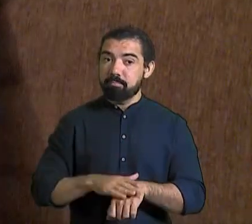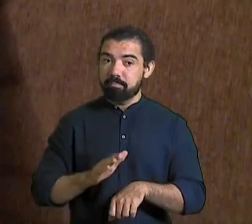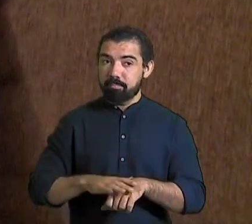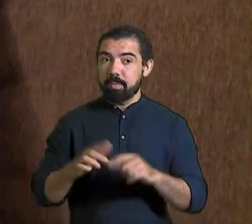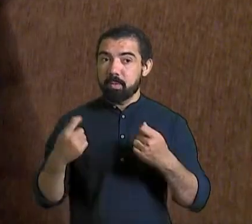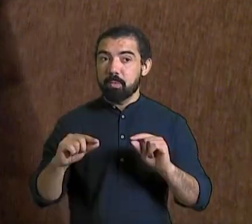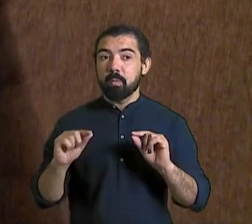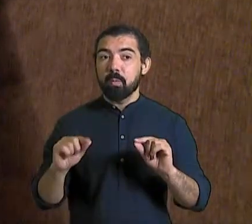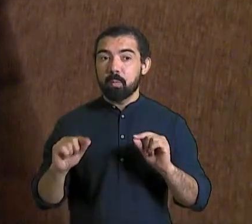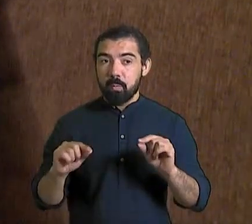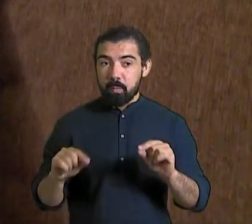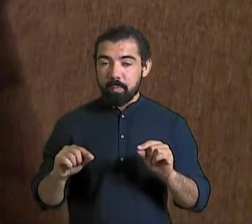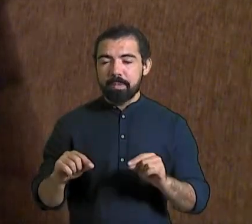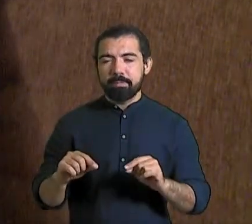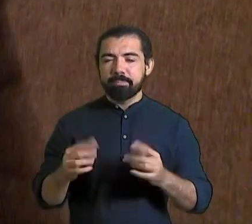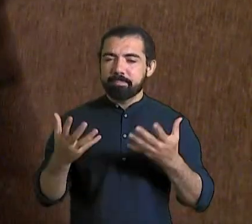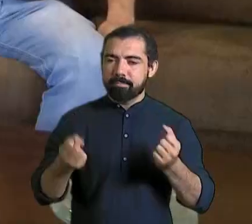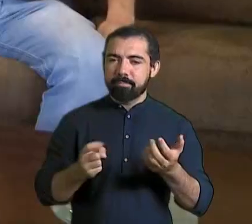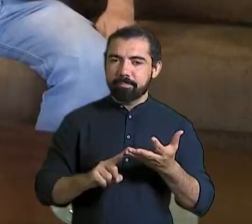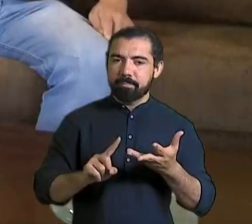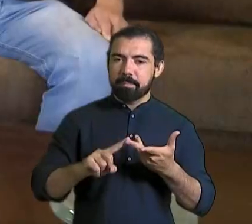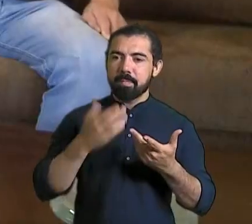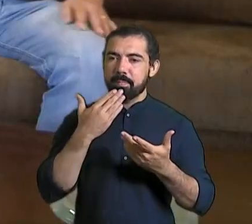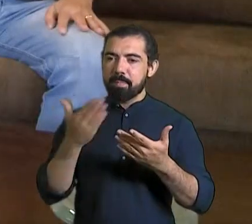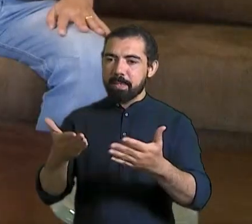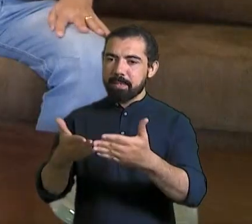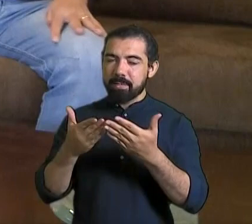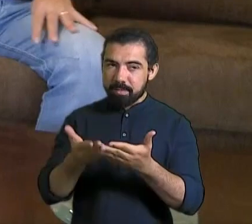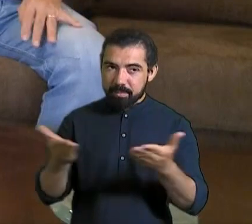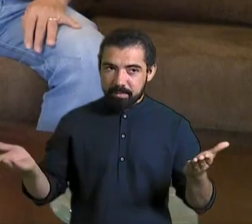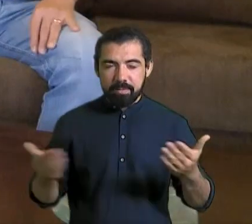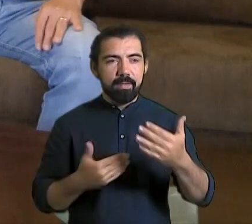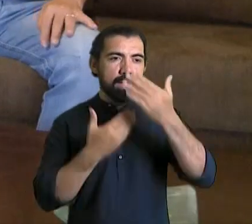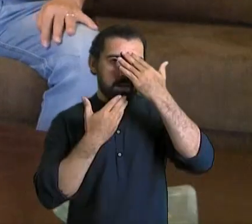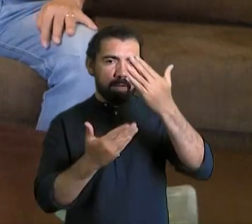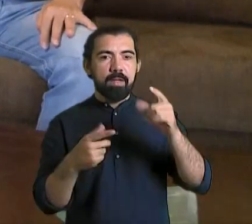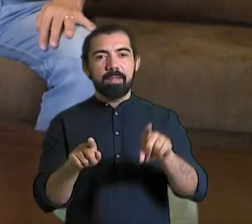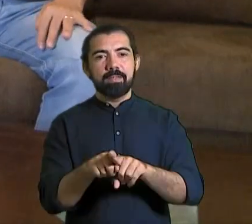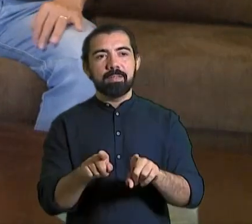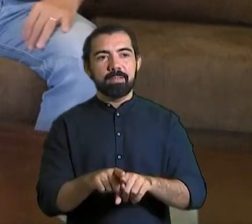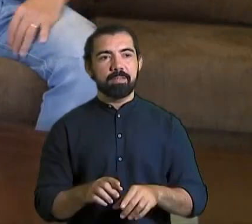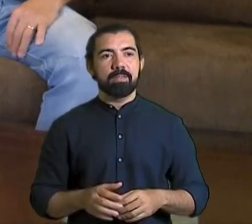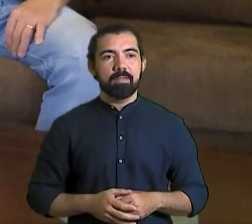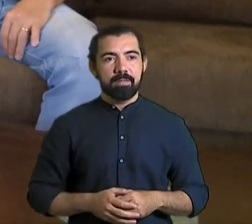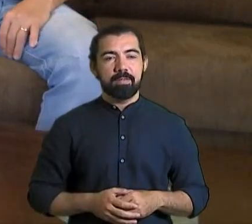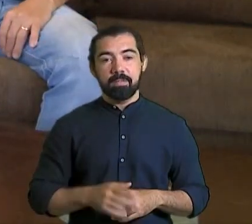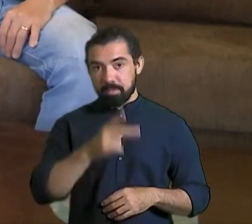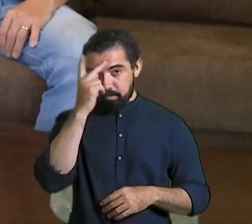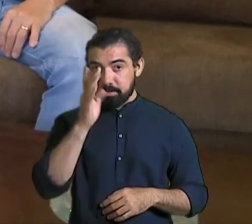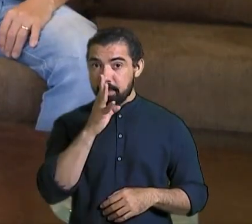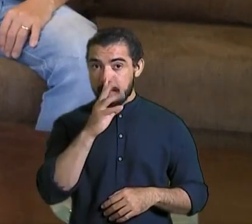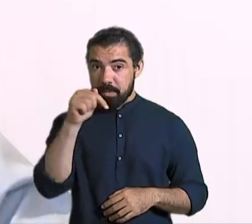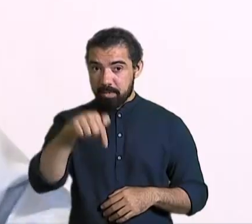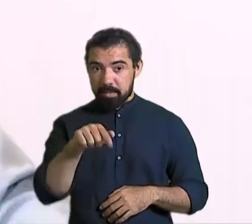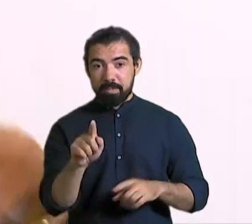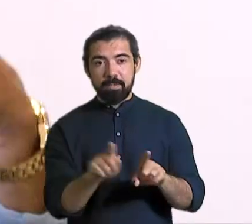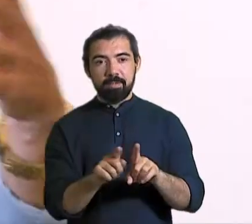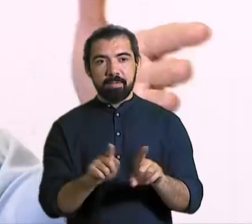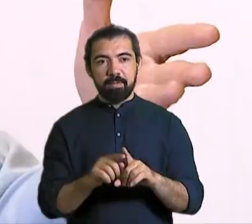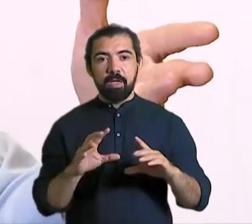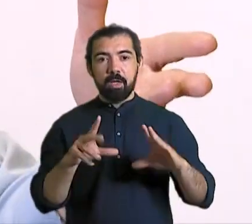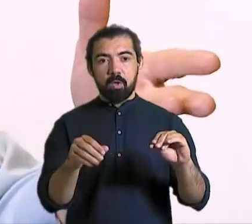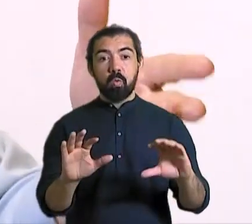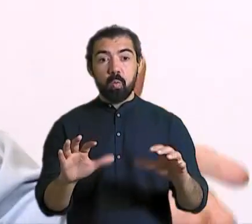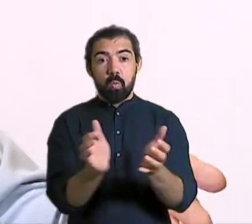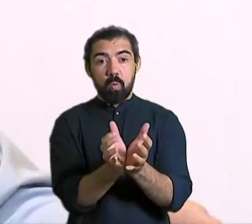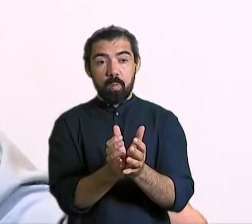sensíveis para ouvir as nossas demandas. Agradecemos também aos nossos telespectadores, a toda a